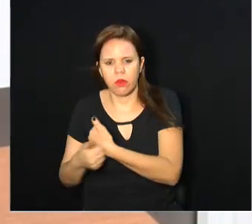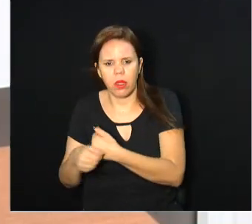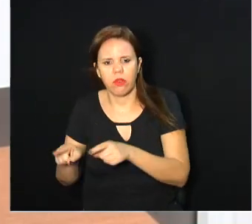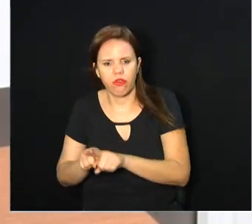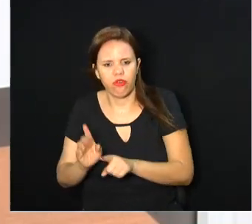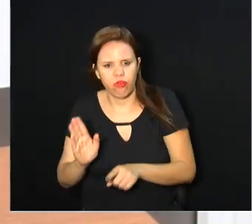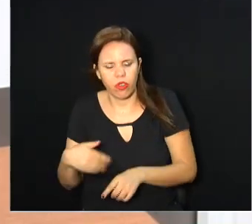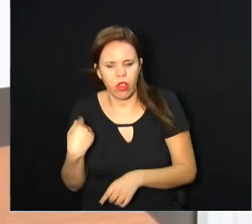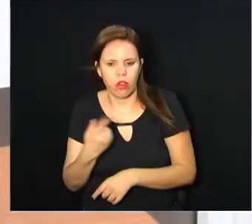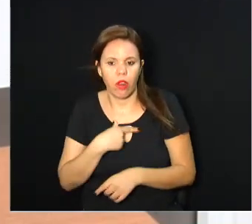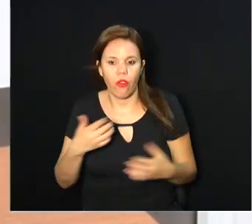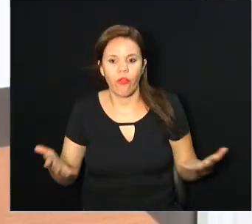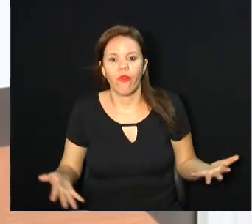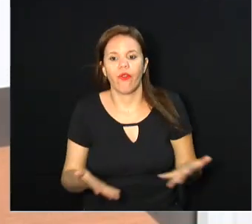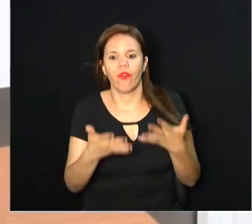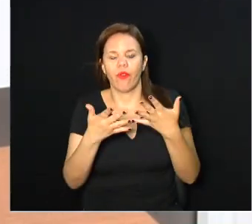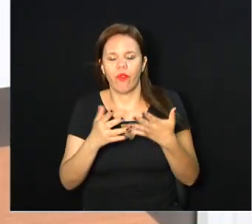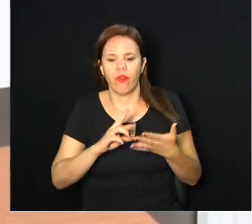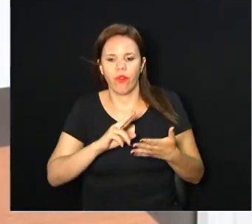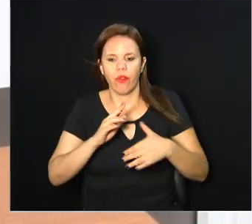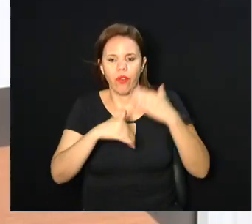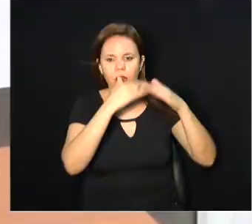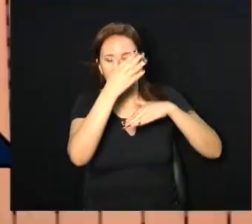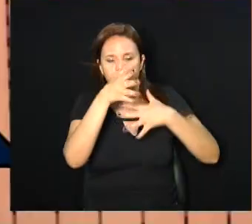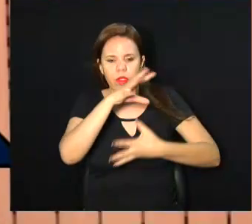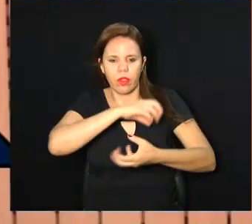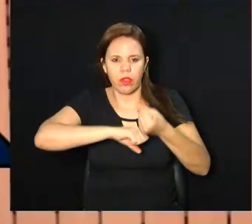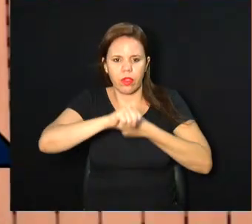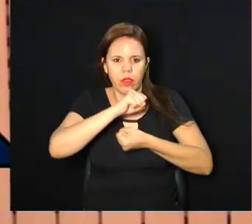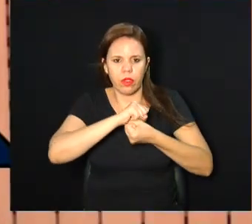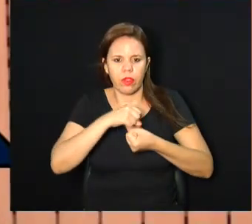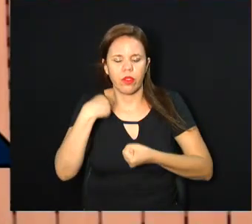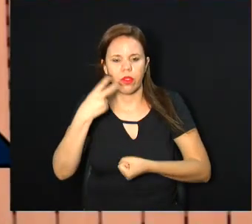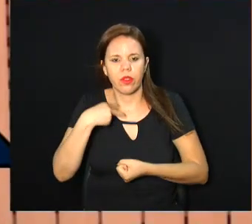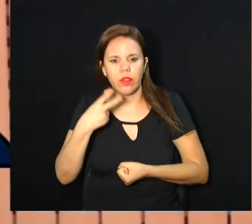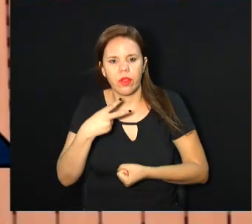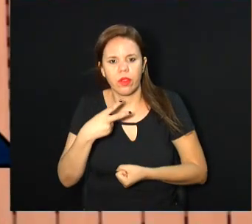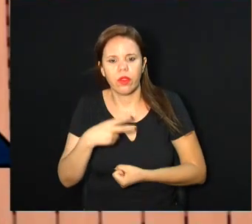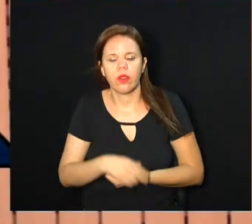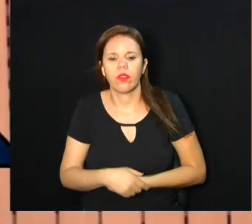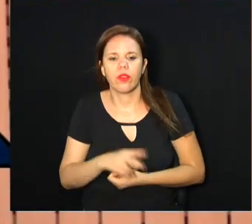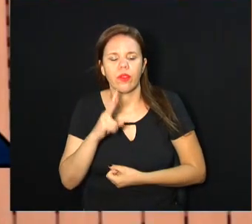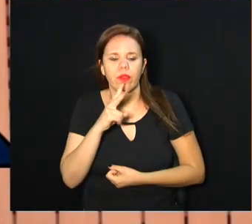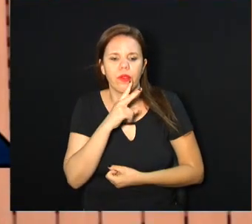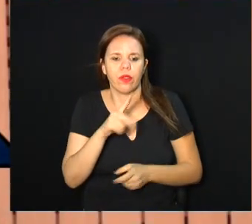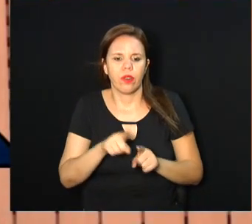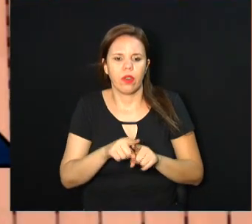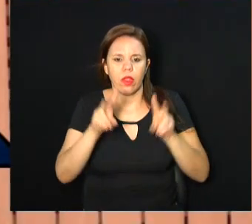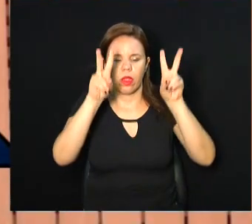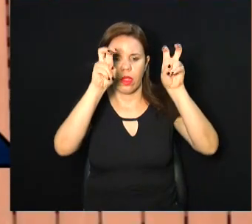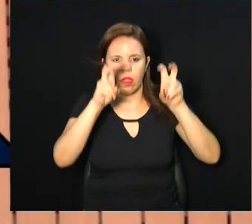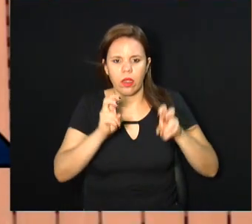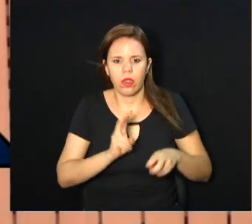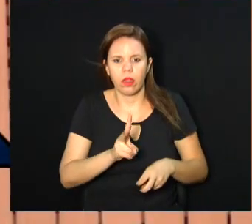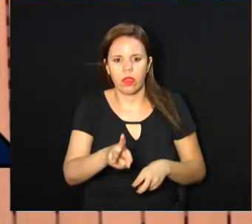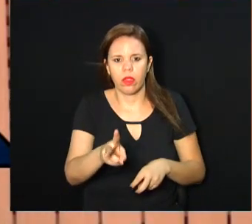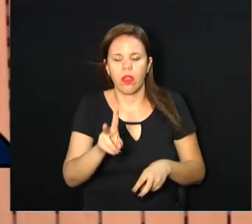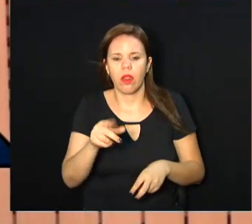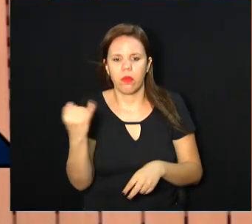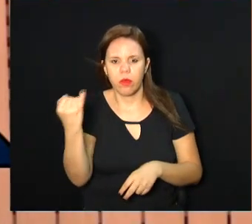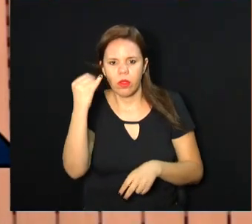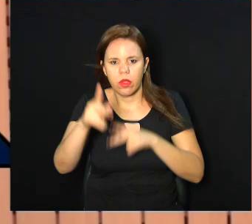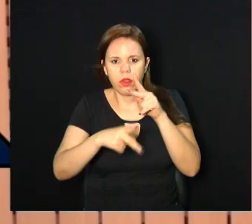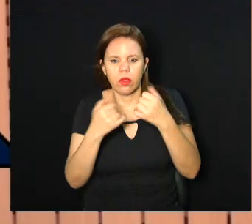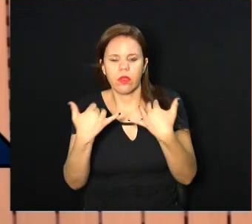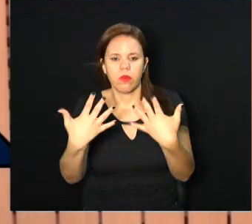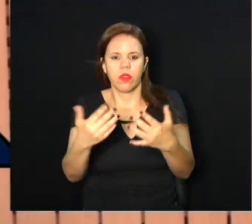nós fomentamos um círculo de desenvolvimento sustentável. O vereador reforça que esse é um assunto que cada vez mais chama a atenção da